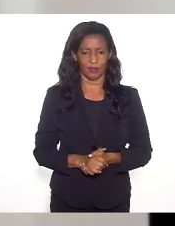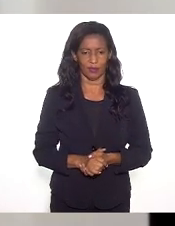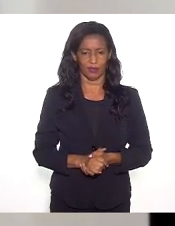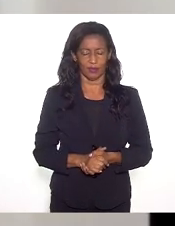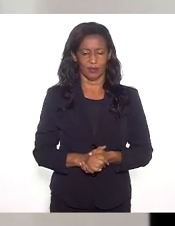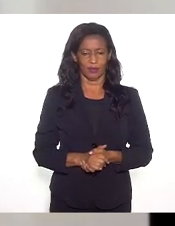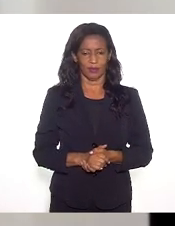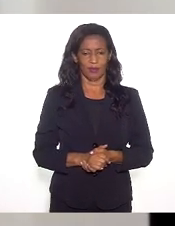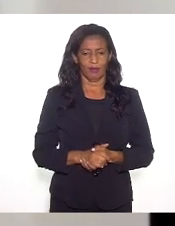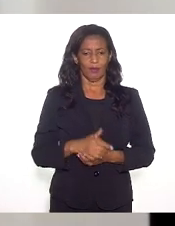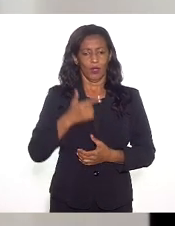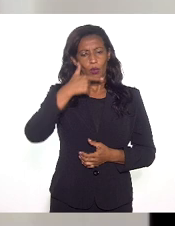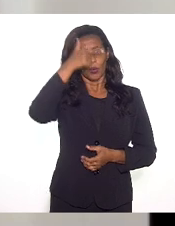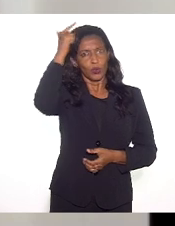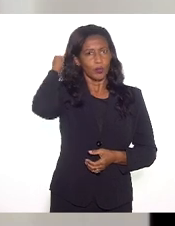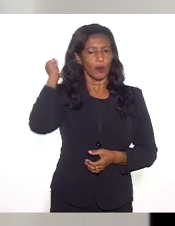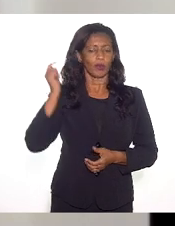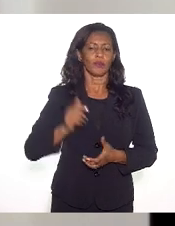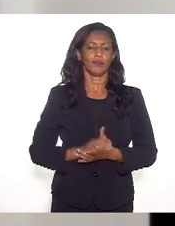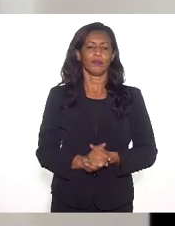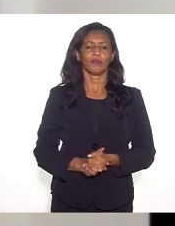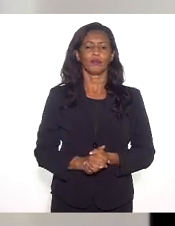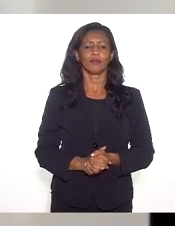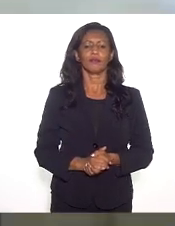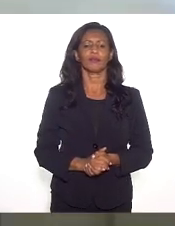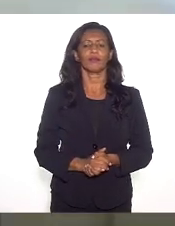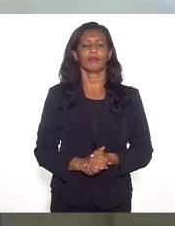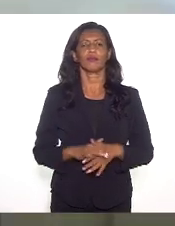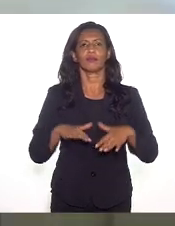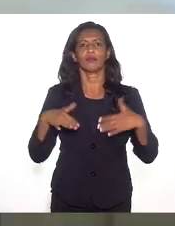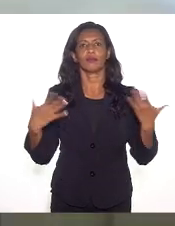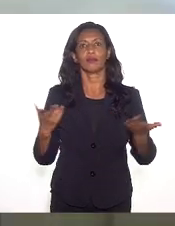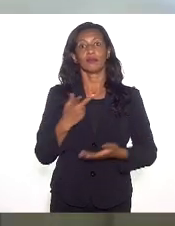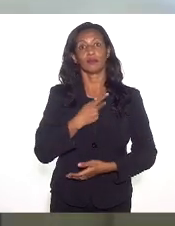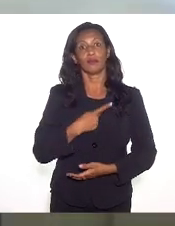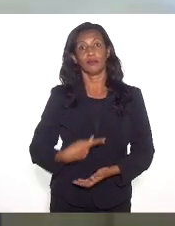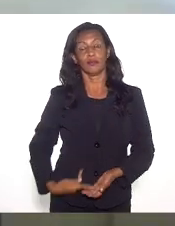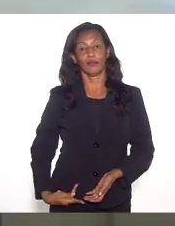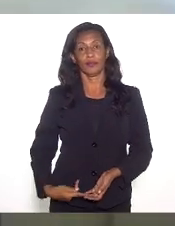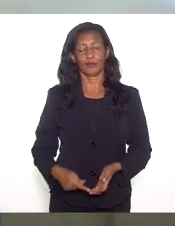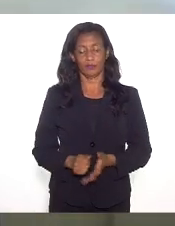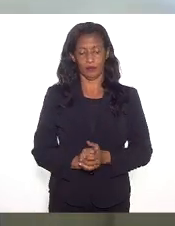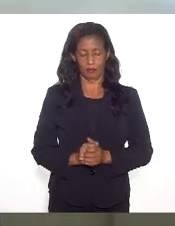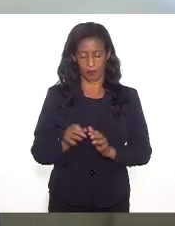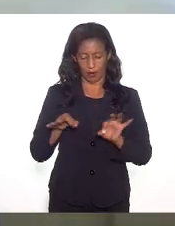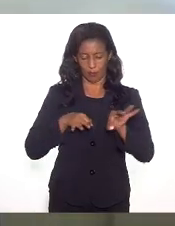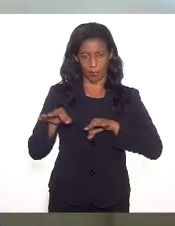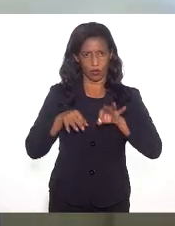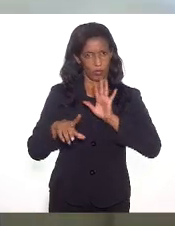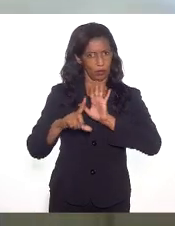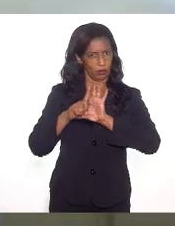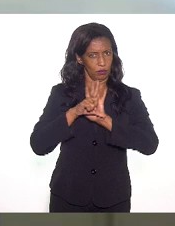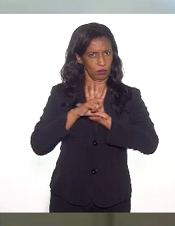Deputado Luiz Paulo. Senhor presidente, projeto de lei